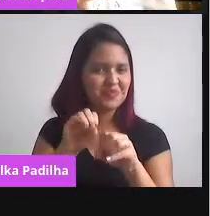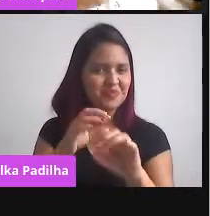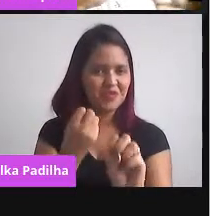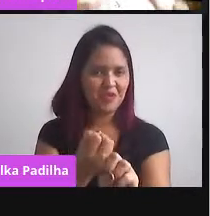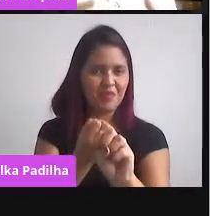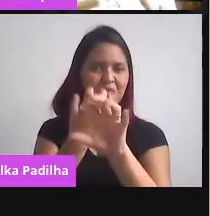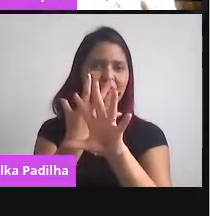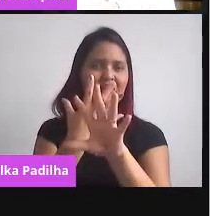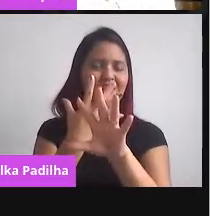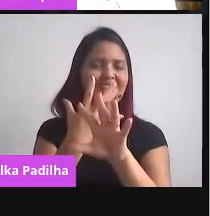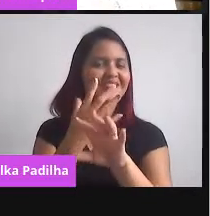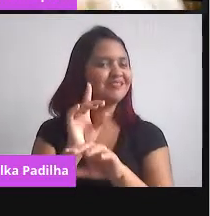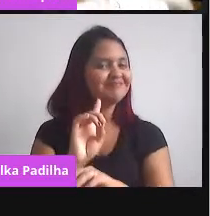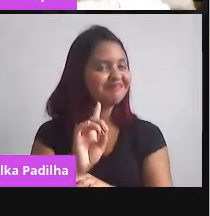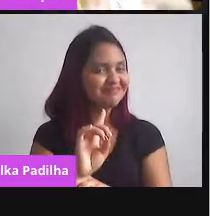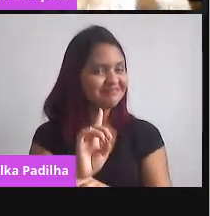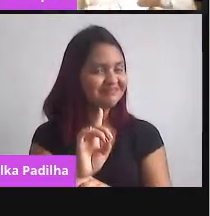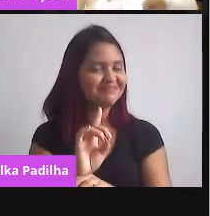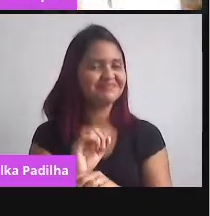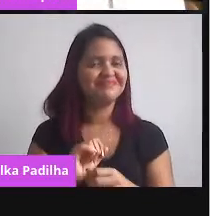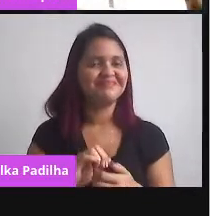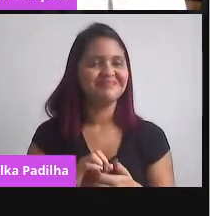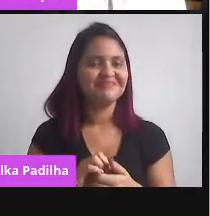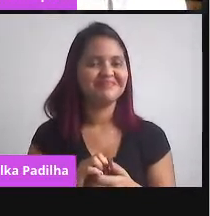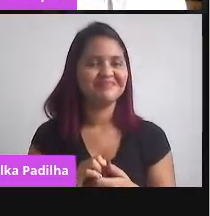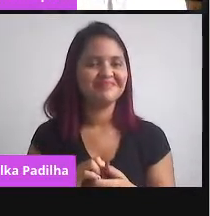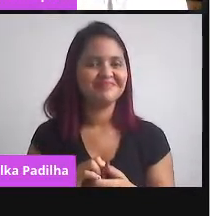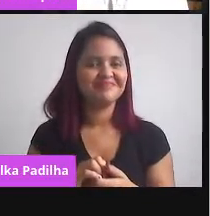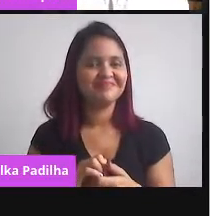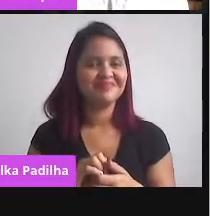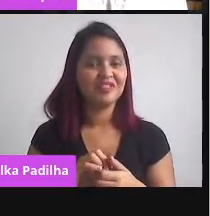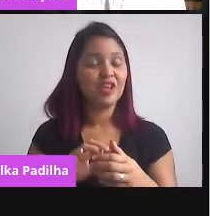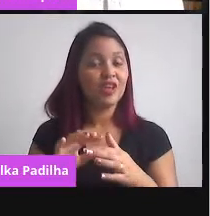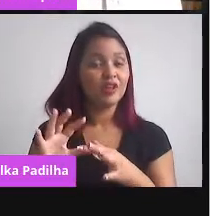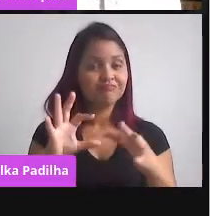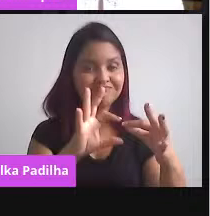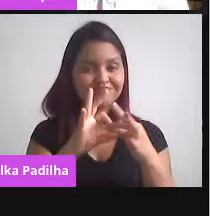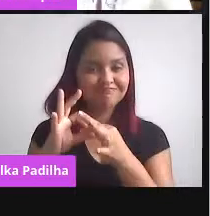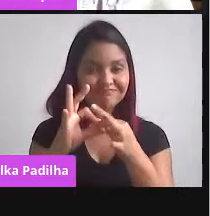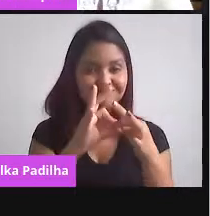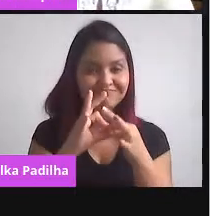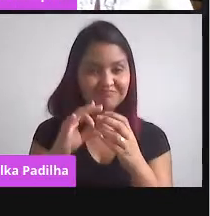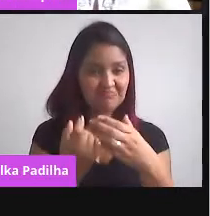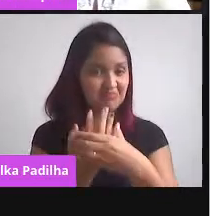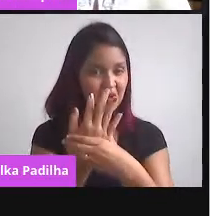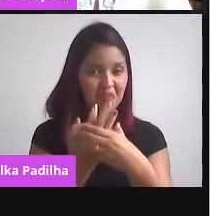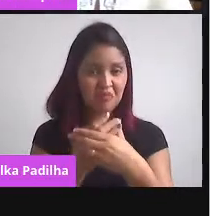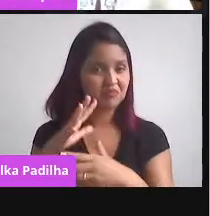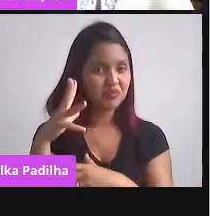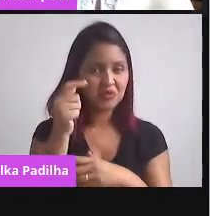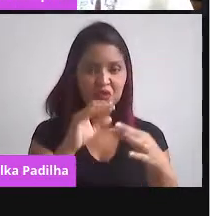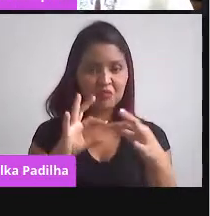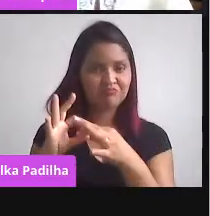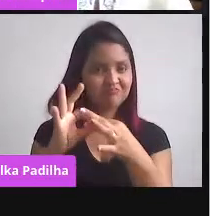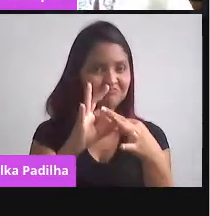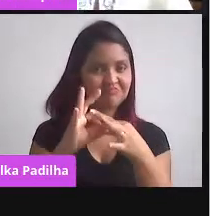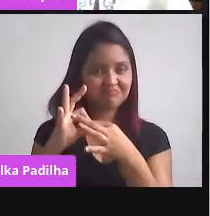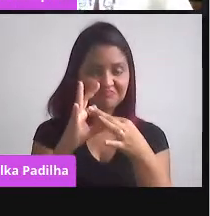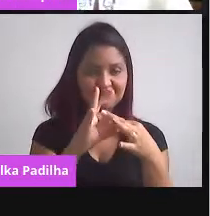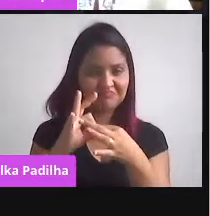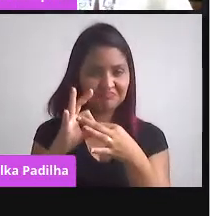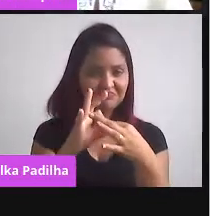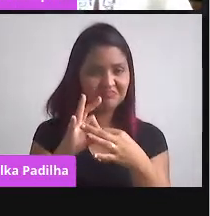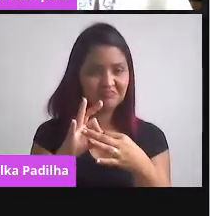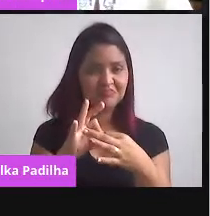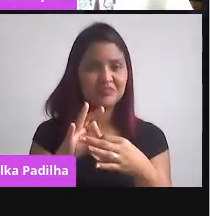online, remoto, né? É, síncrono, pelo menos na PUC São Paulo foi assim, nós trabalhamos pela